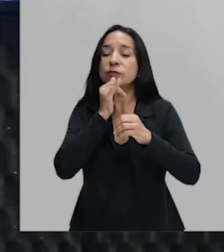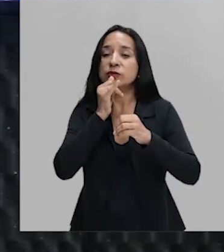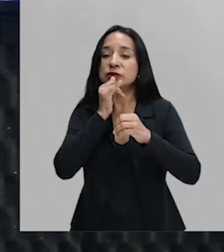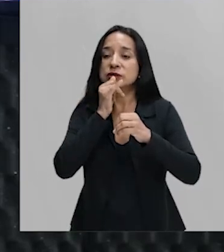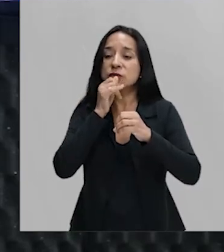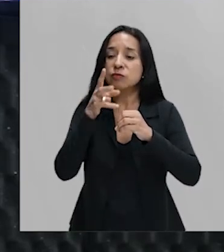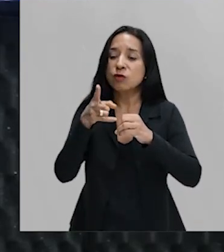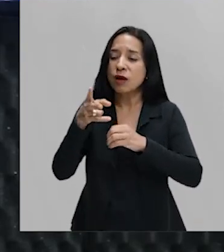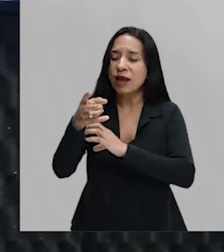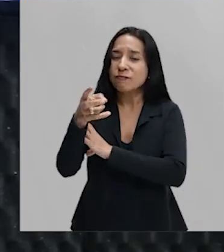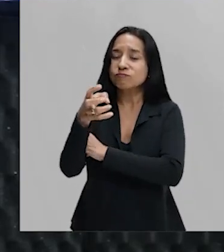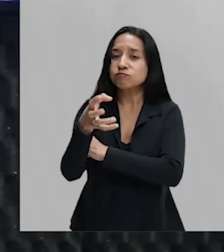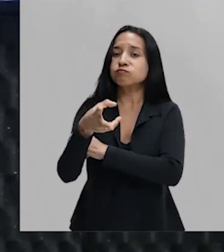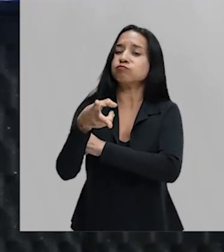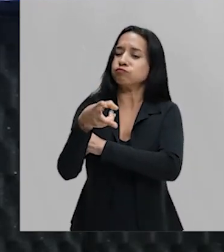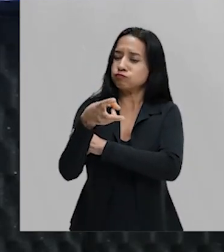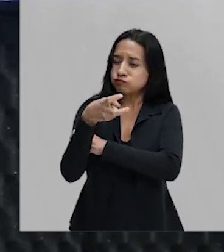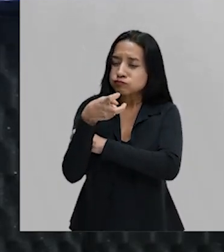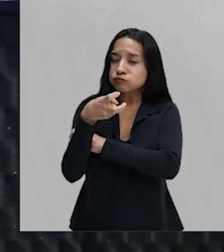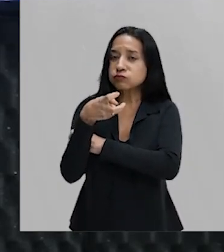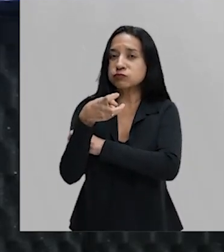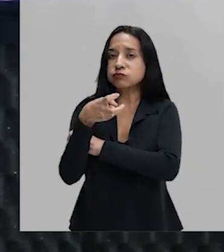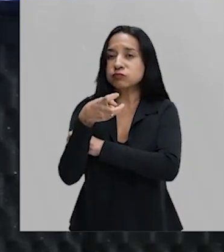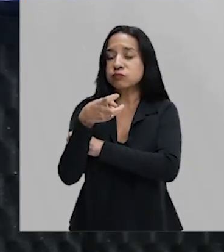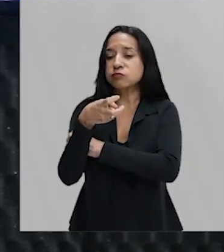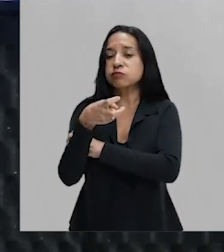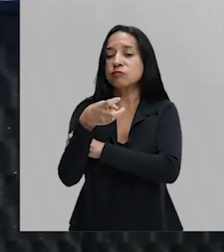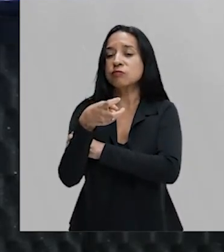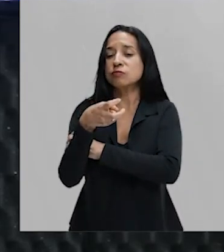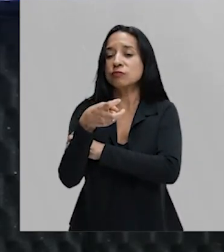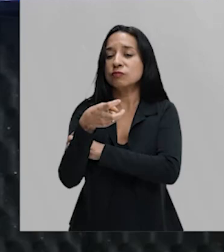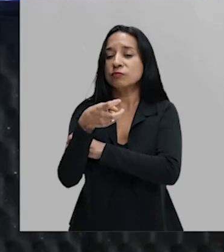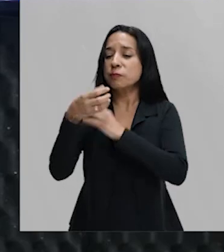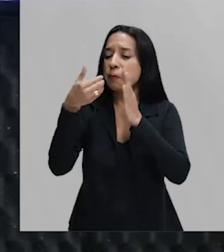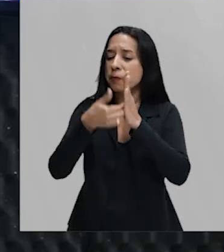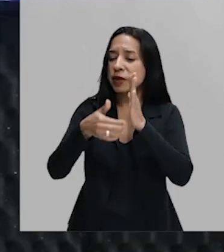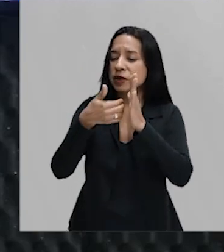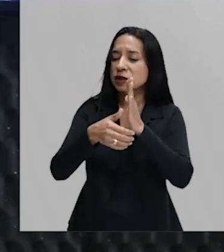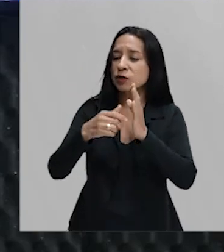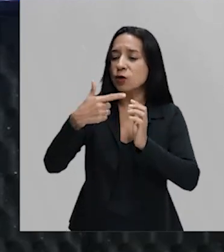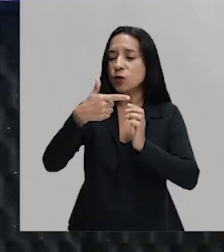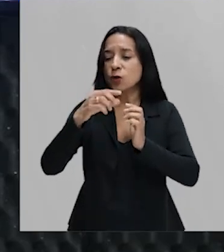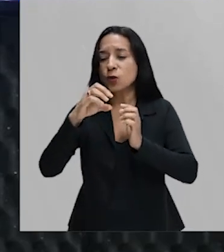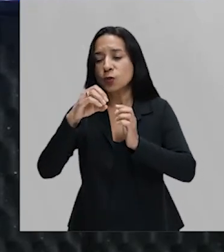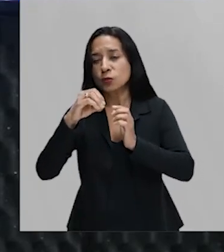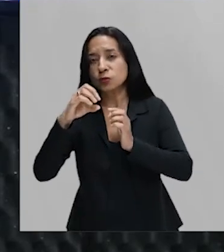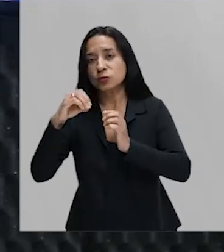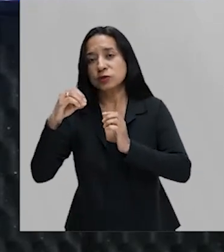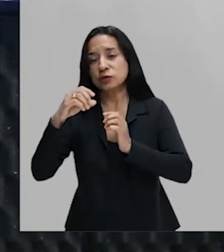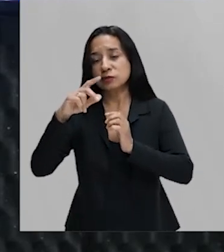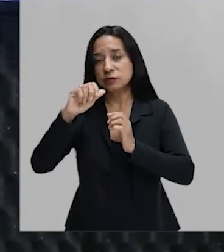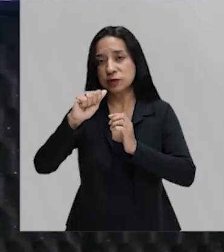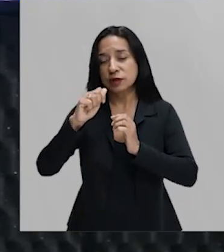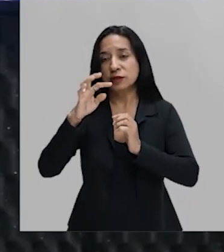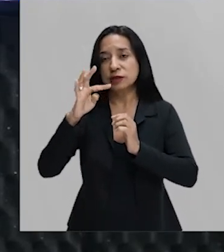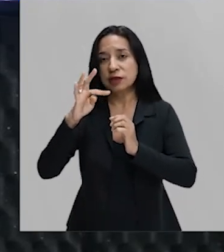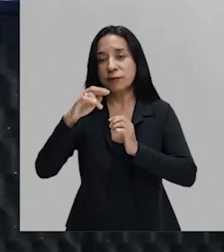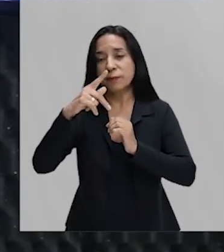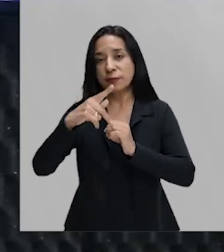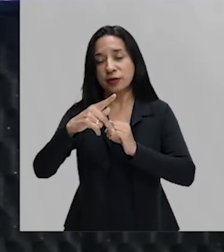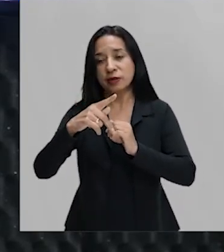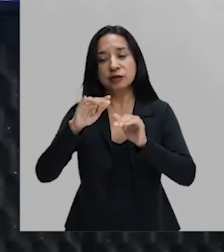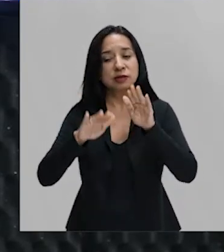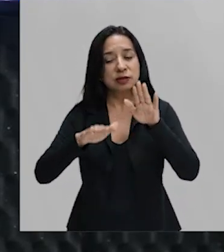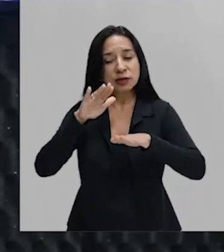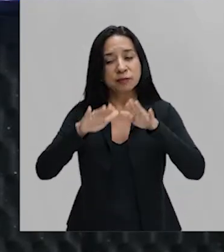um músculo. Gastou, sei lá, 200 ATPs. Dependendo do gasto, ou seja, dependendo do nível